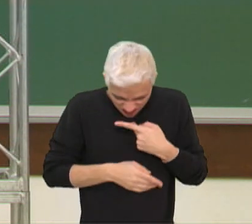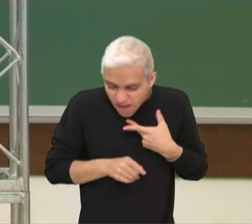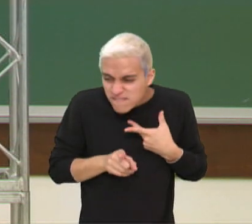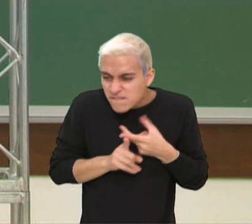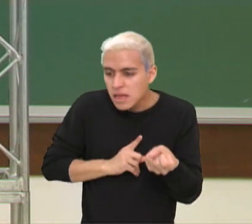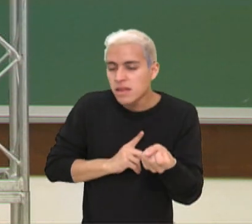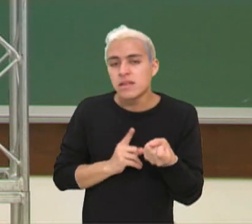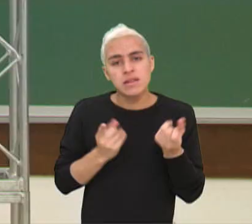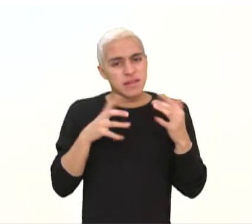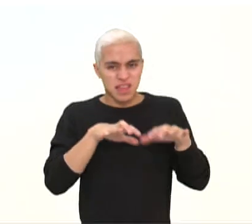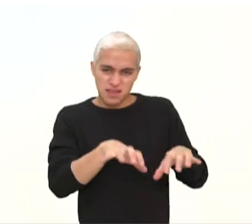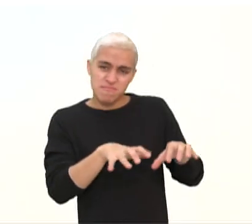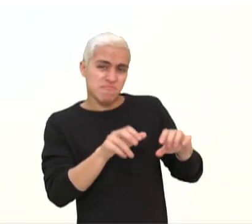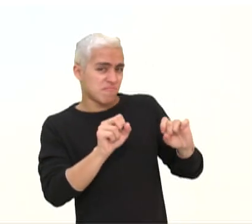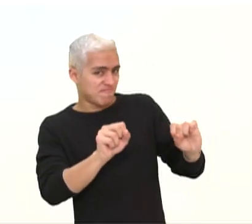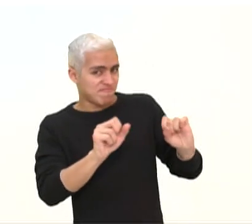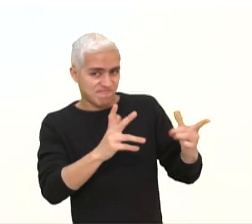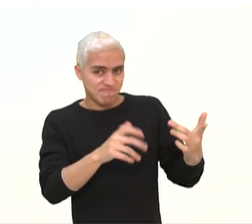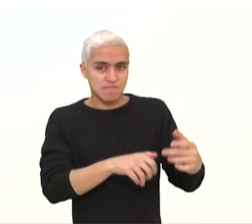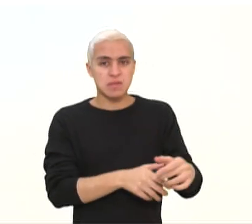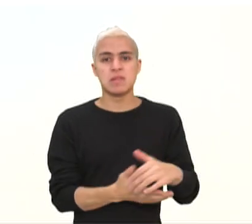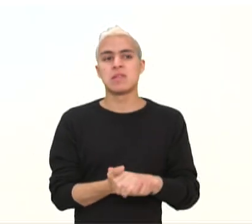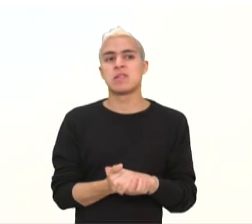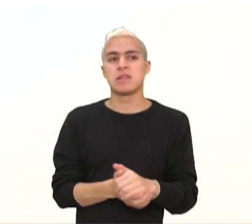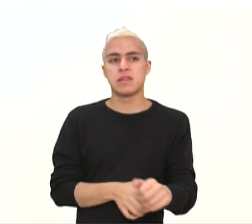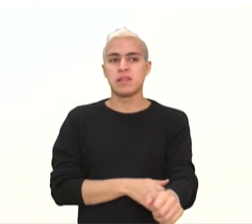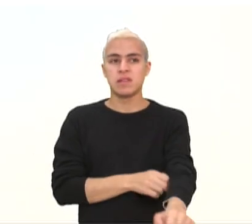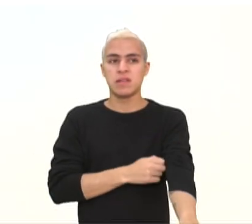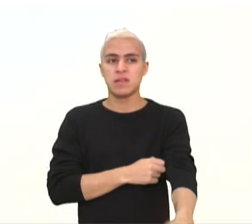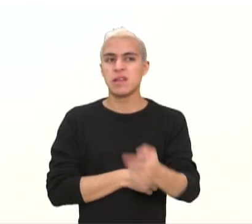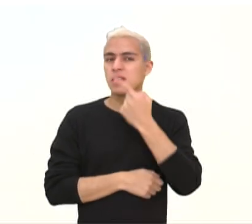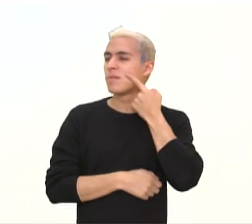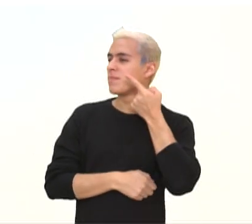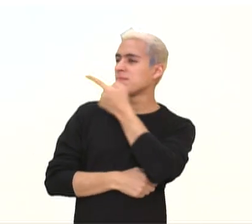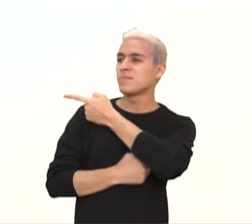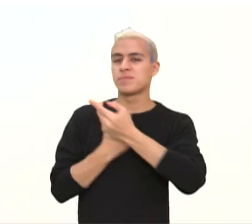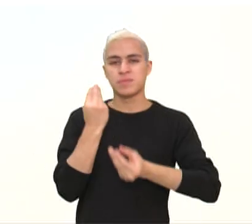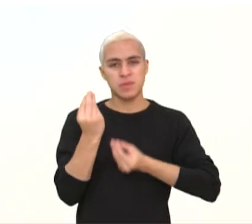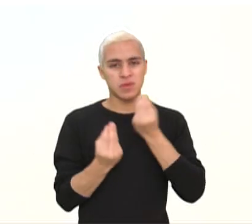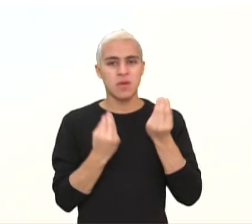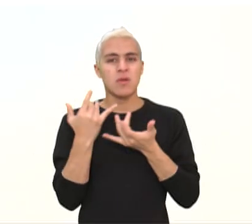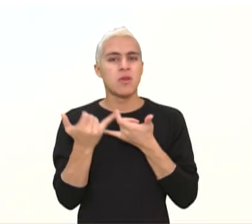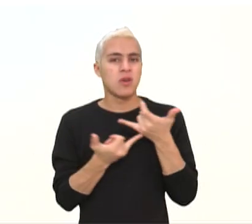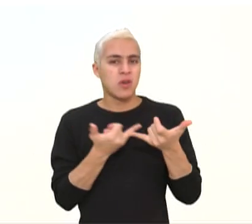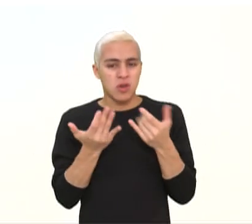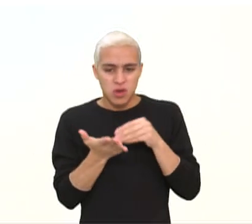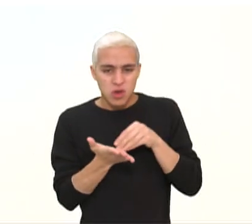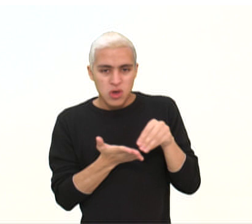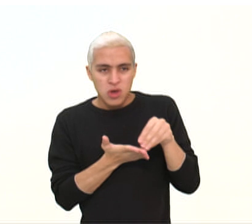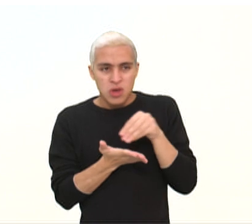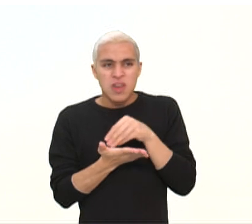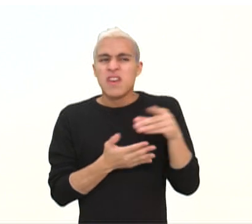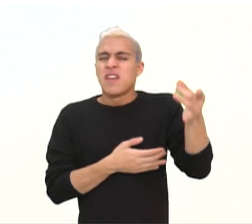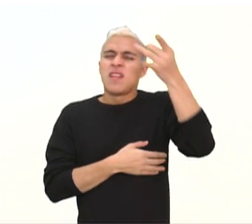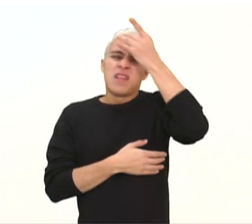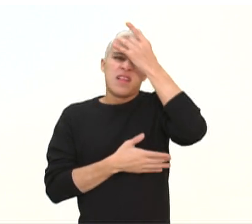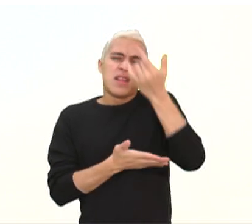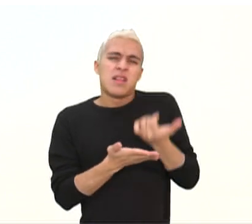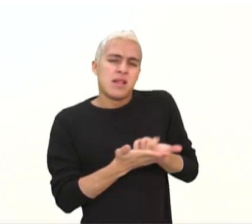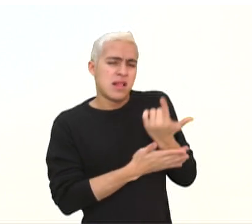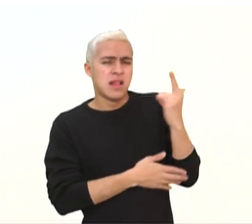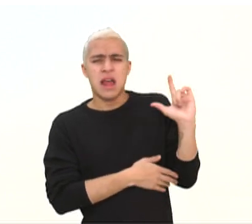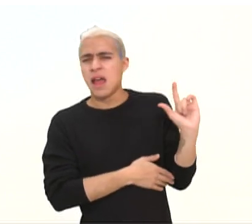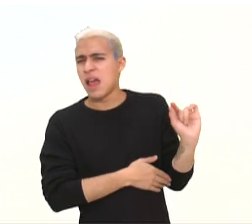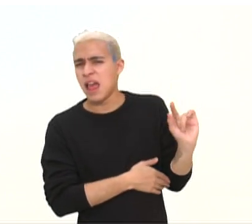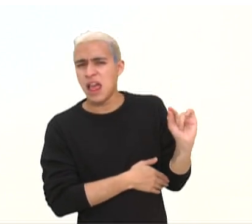tabuleiro. Né? Aqui é a representação aqui do jogo, né? Muito fácil de comprar,